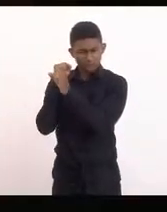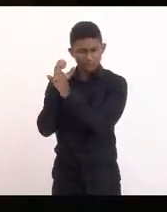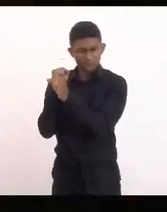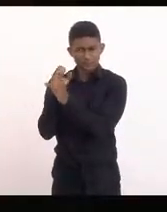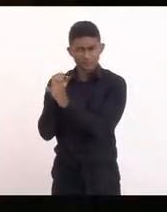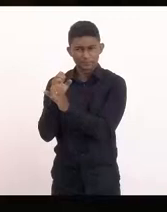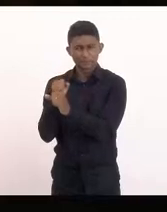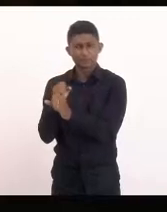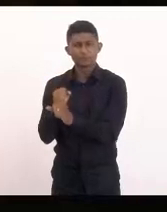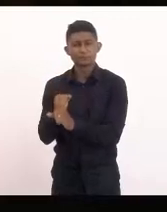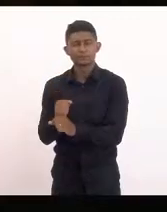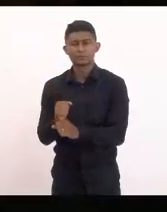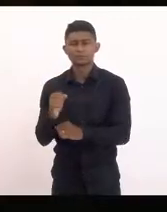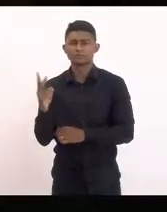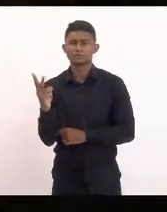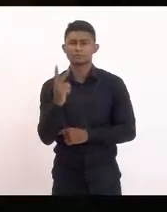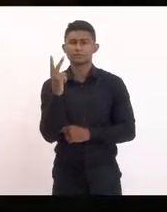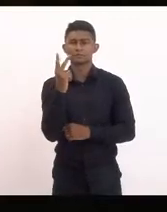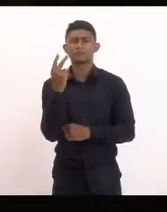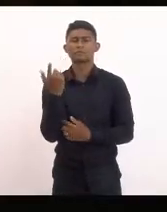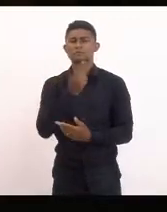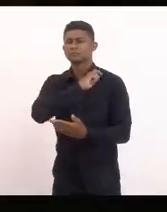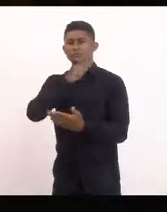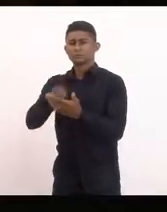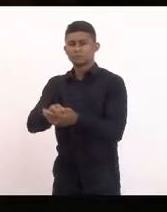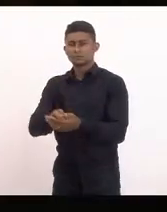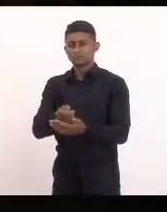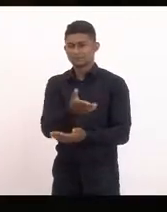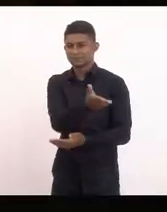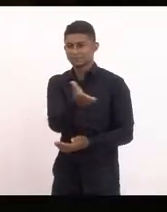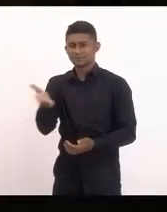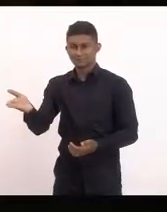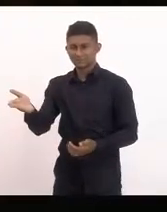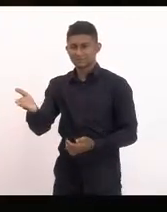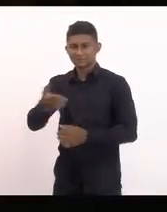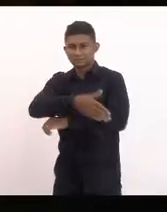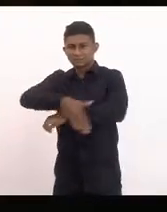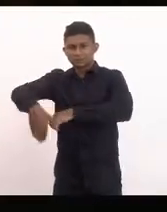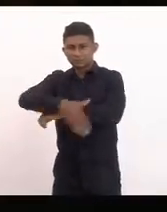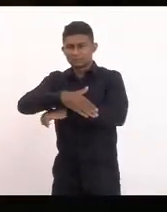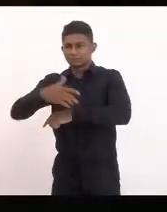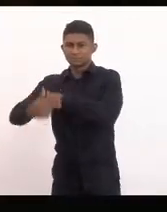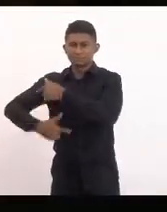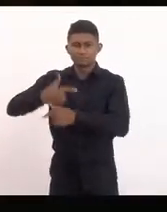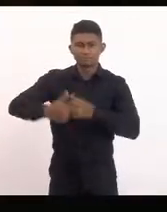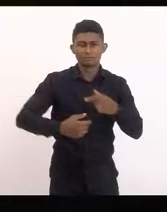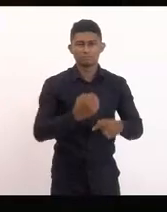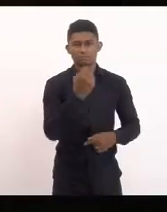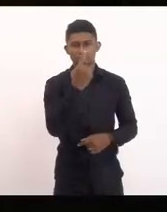Lucinha, o valor da gratificação dos praças atualmente é de